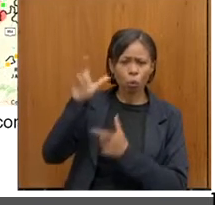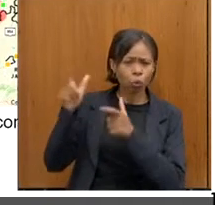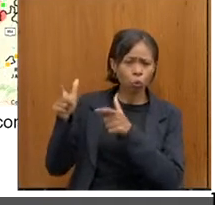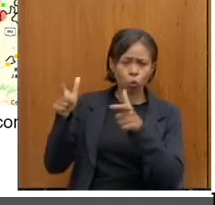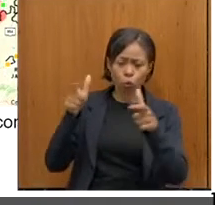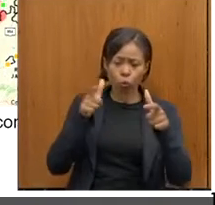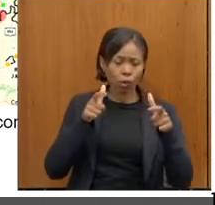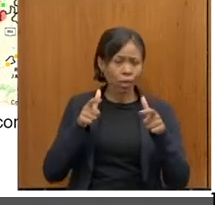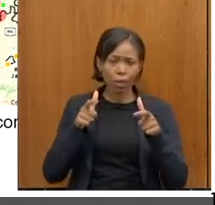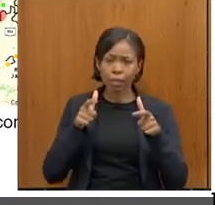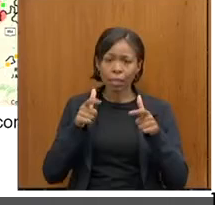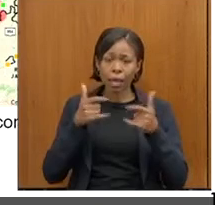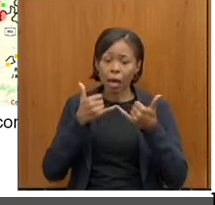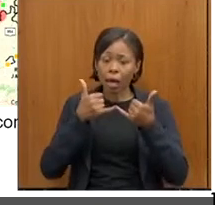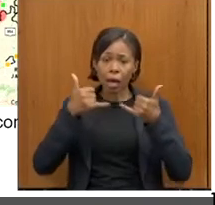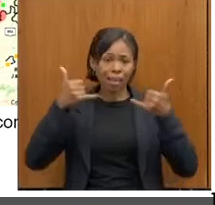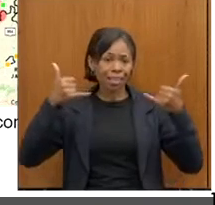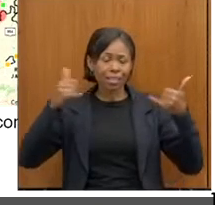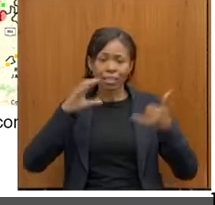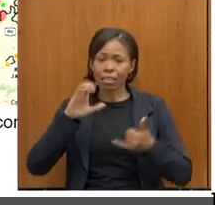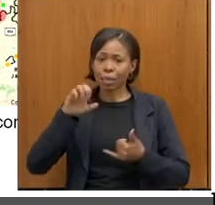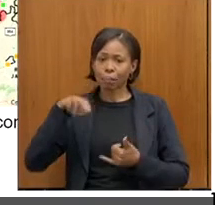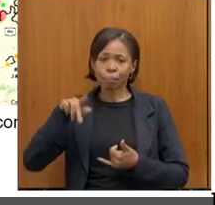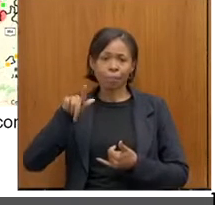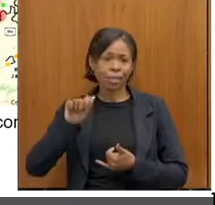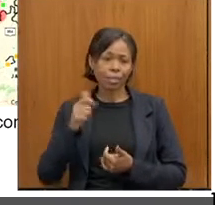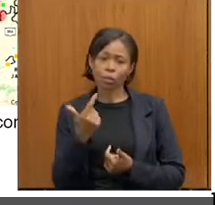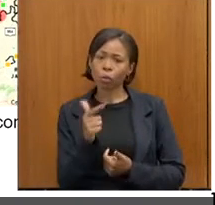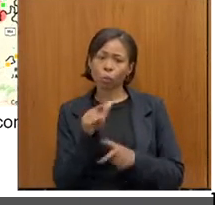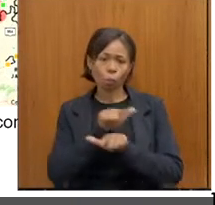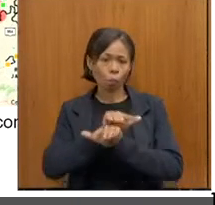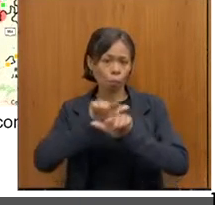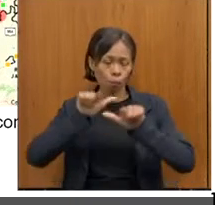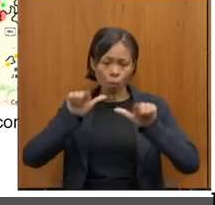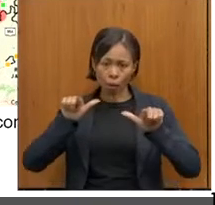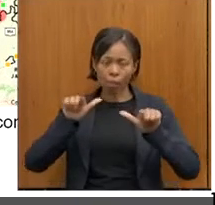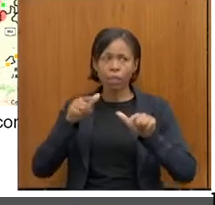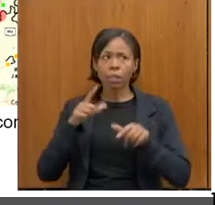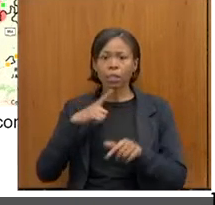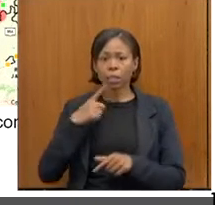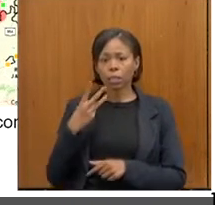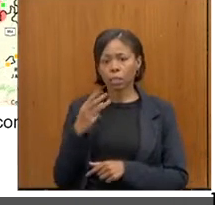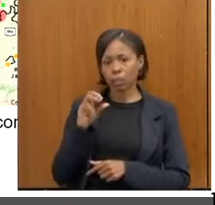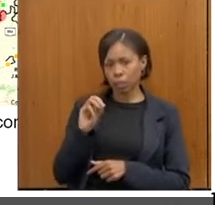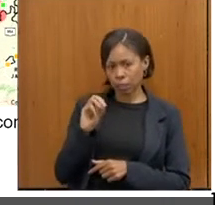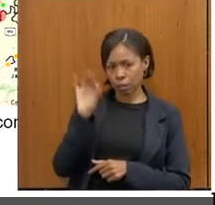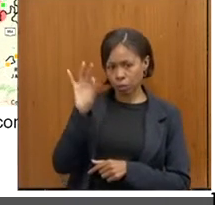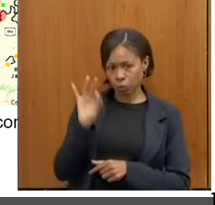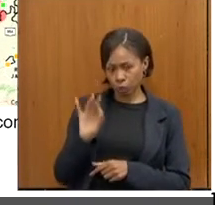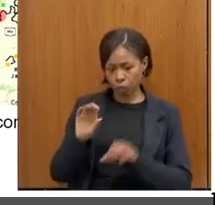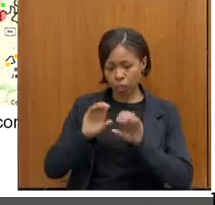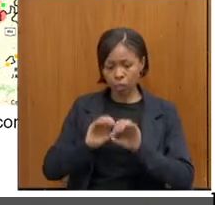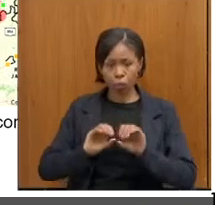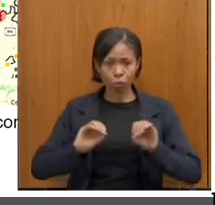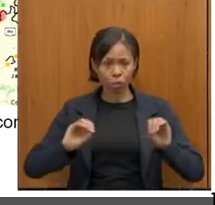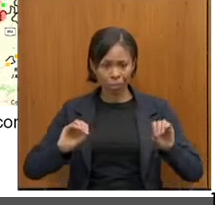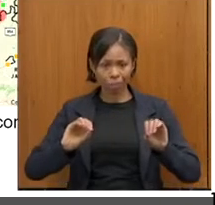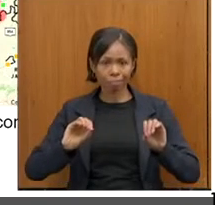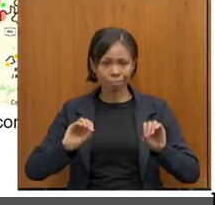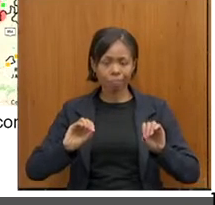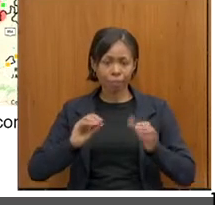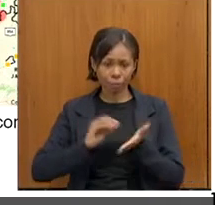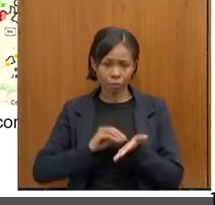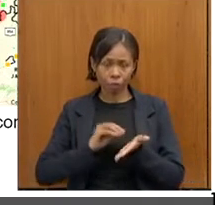atendidas pela SELIC Então hoje nós temos trinta por cento das subestações com restrições já